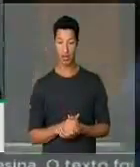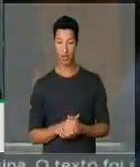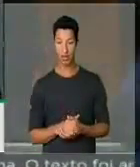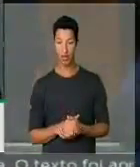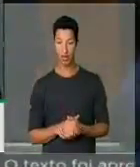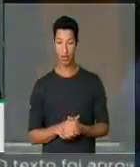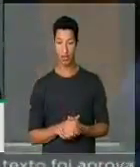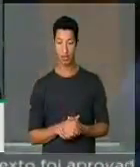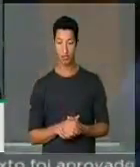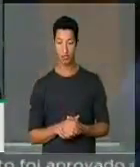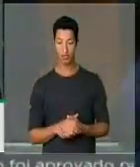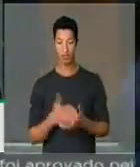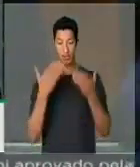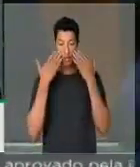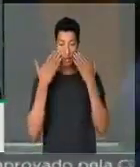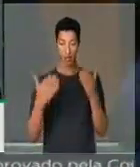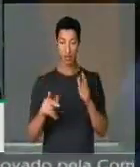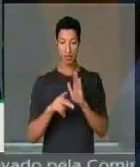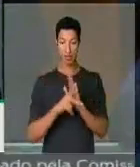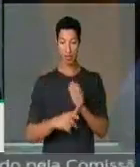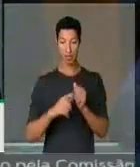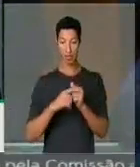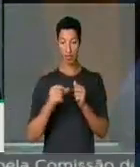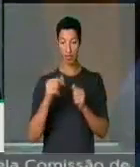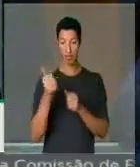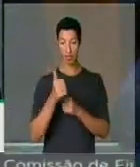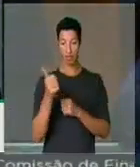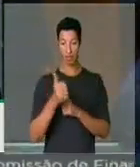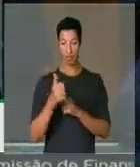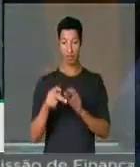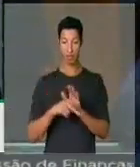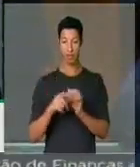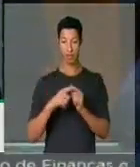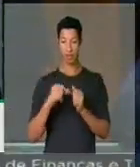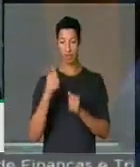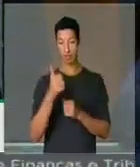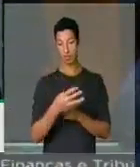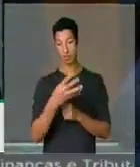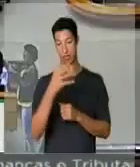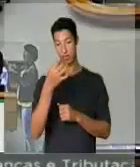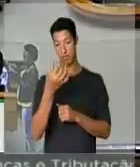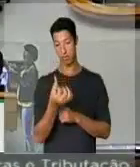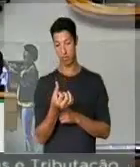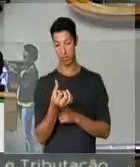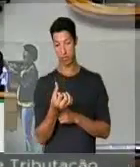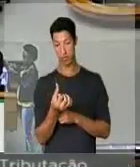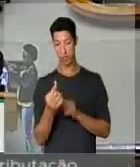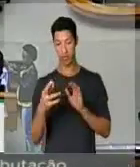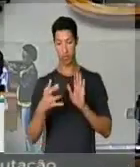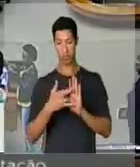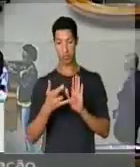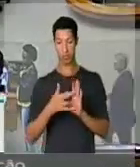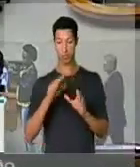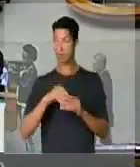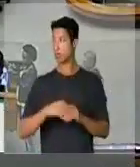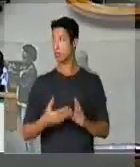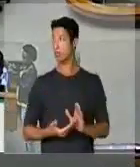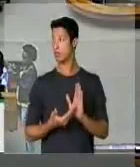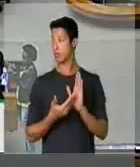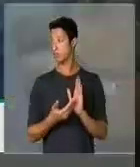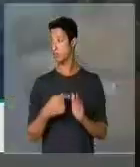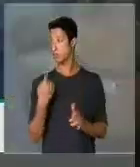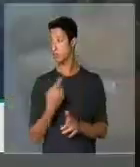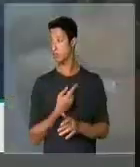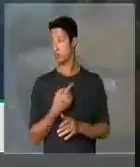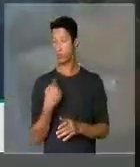que apresento é embasada no parágrafo 1º do artigo 46 do Regimento Interno da Câmara,